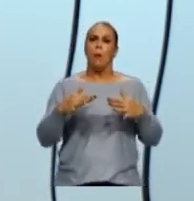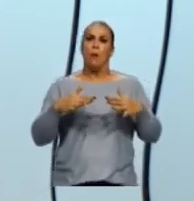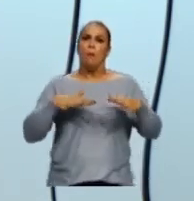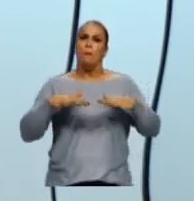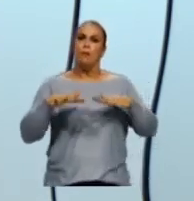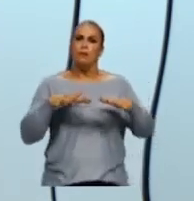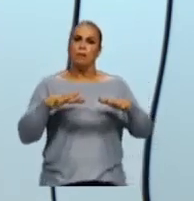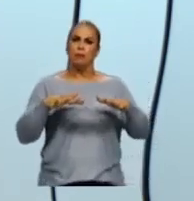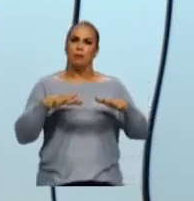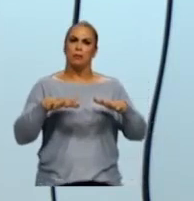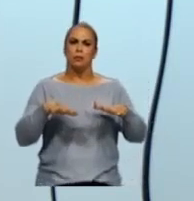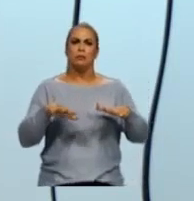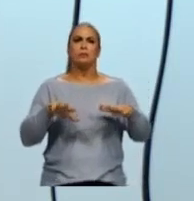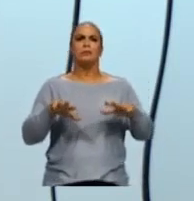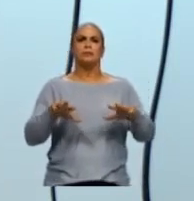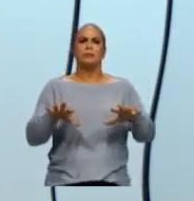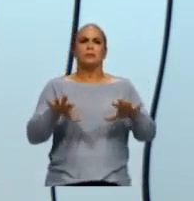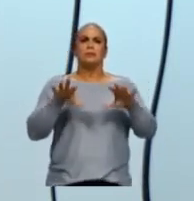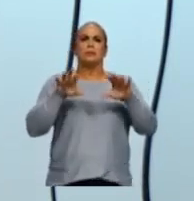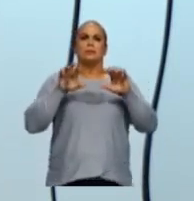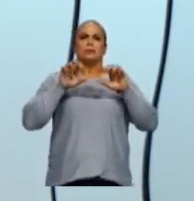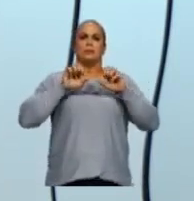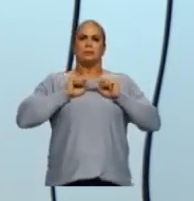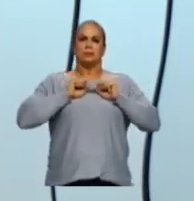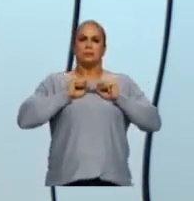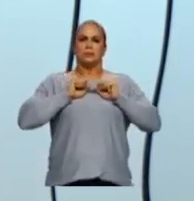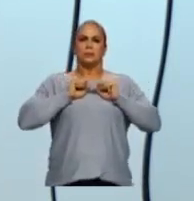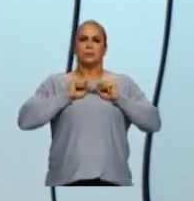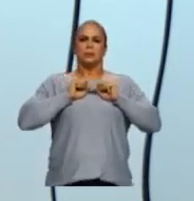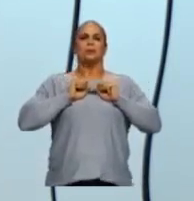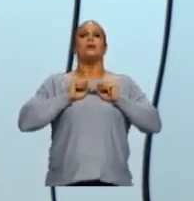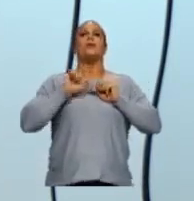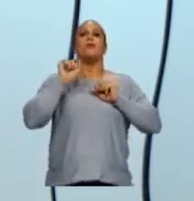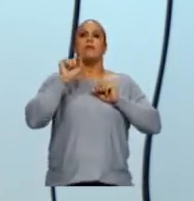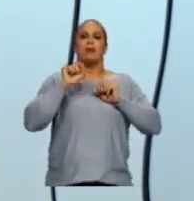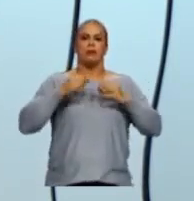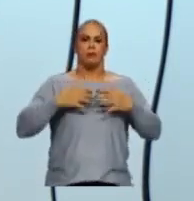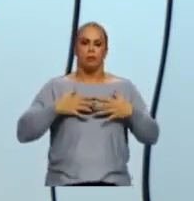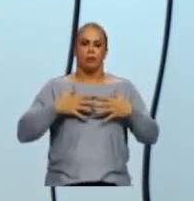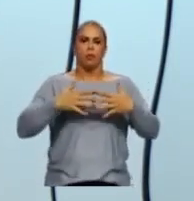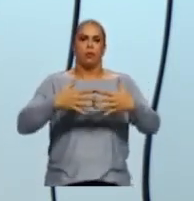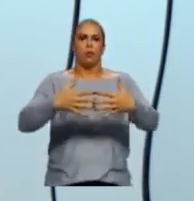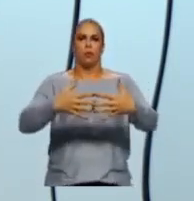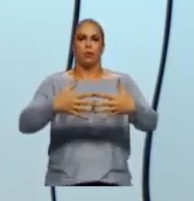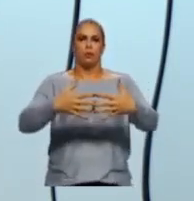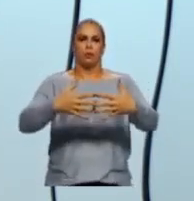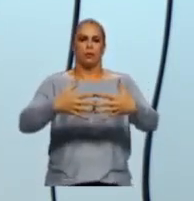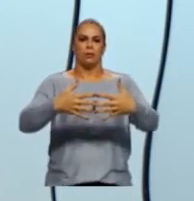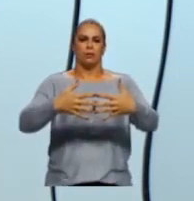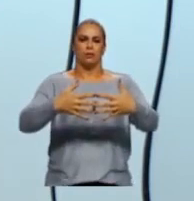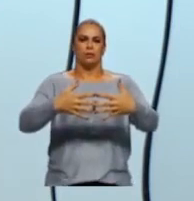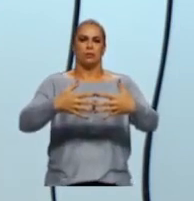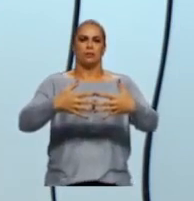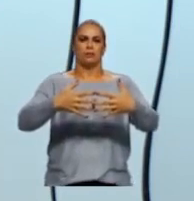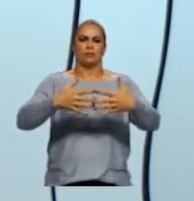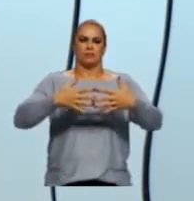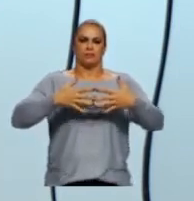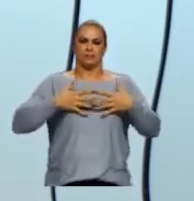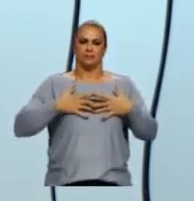que é um movimento automático, né? Em um momento você está inspirando, ao mesmo momento você